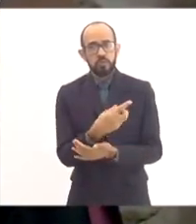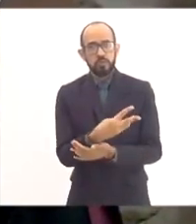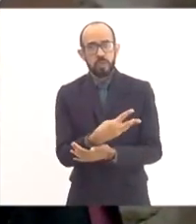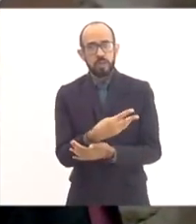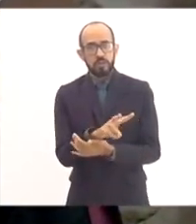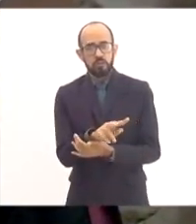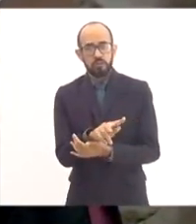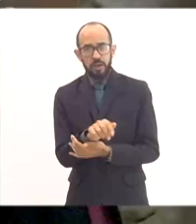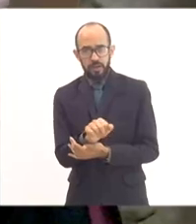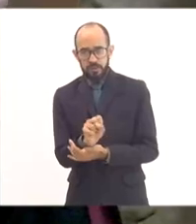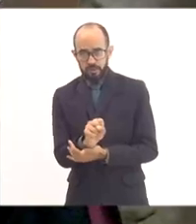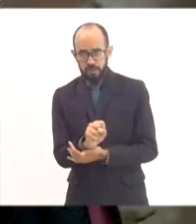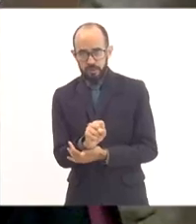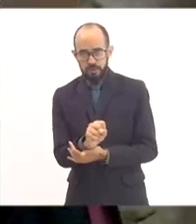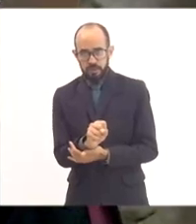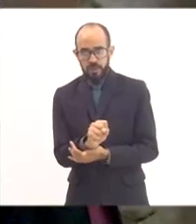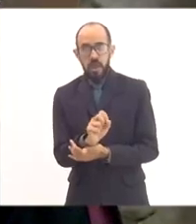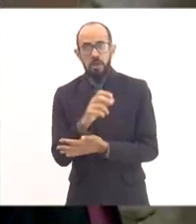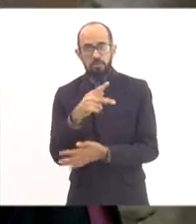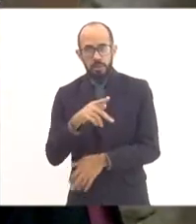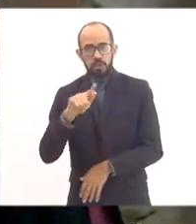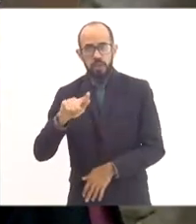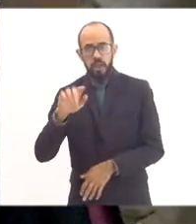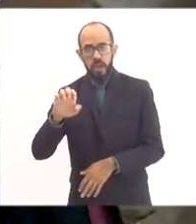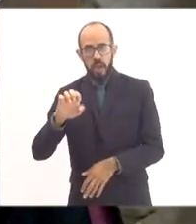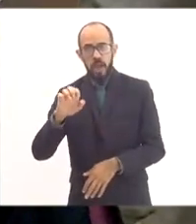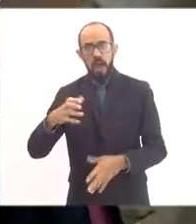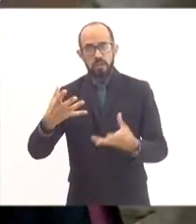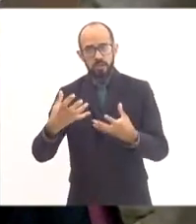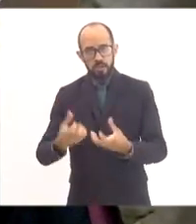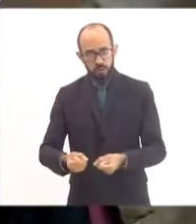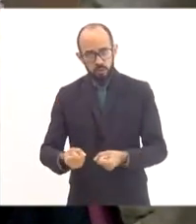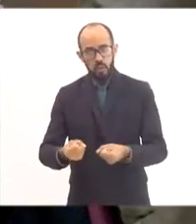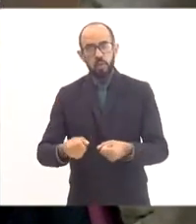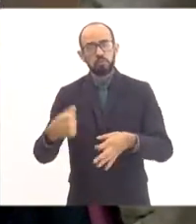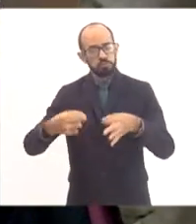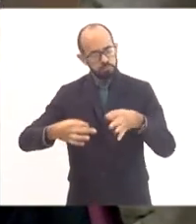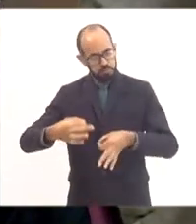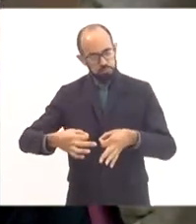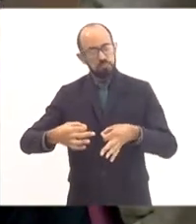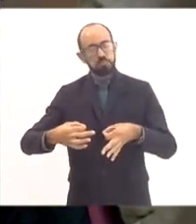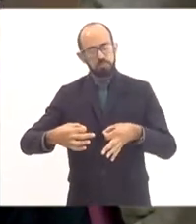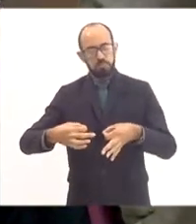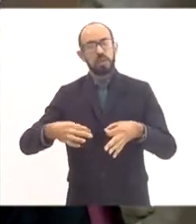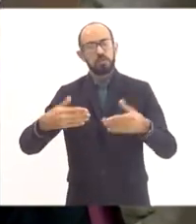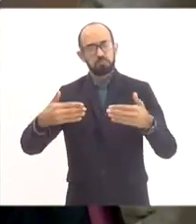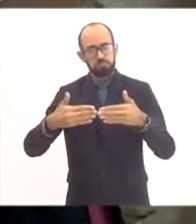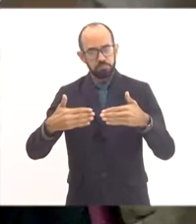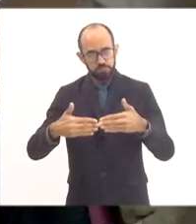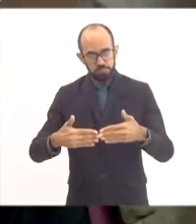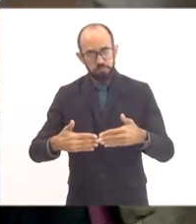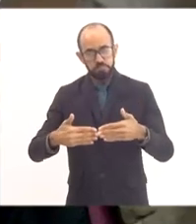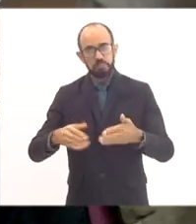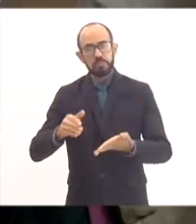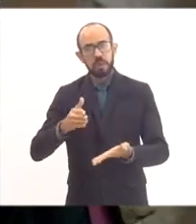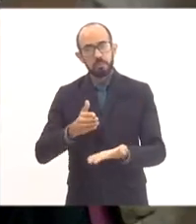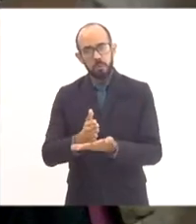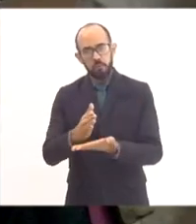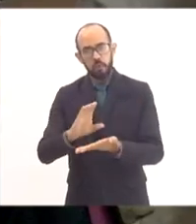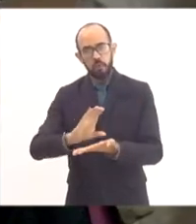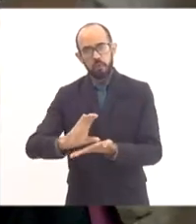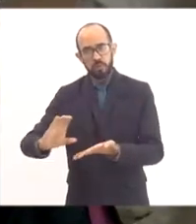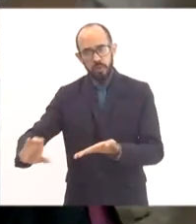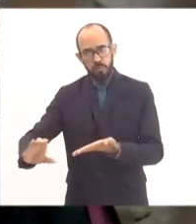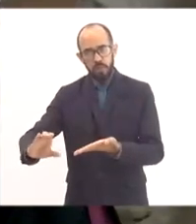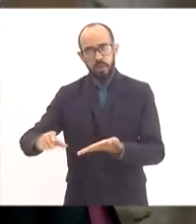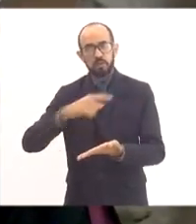um parecer positivo da PGE, dando viabilidade jurídica condicionada, aprovação orçamentária dentro do